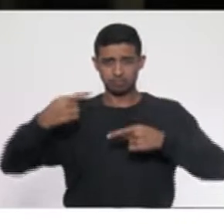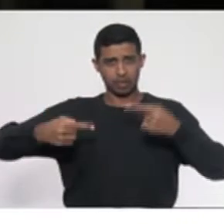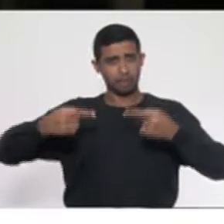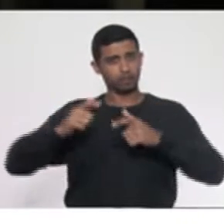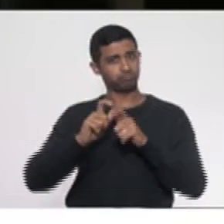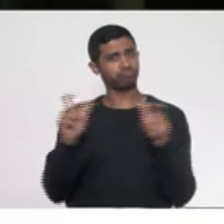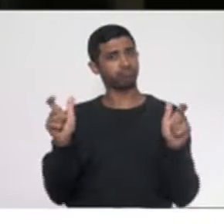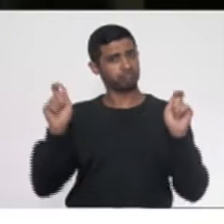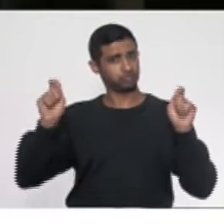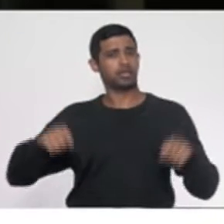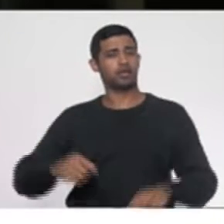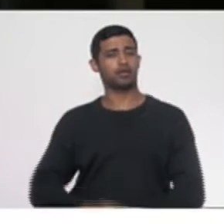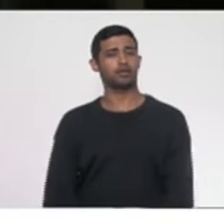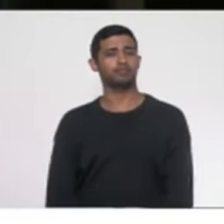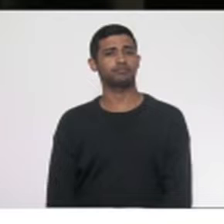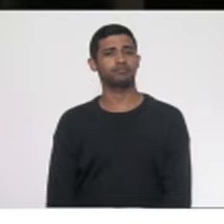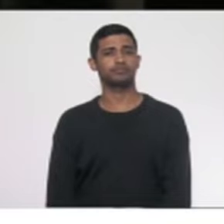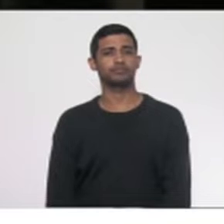amplo.